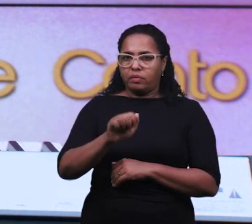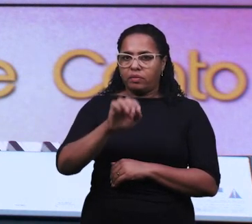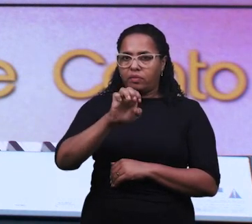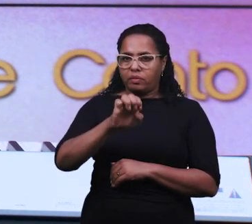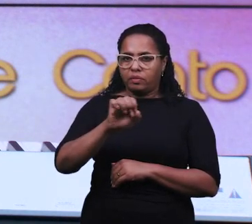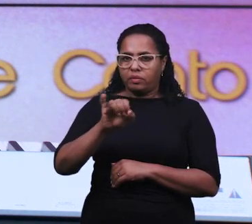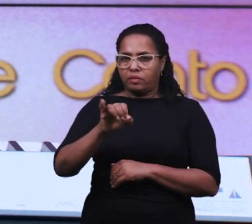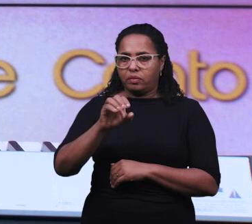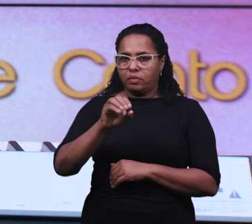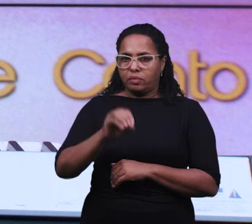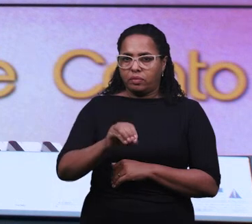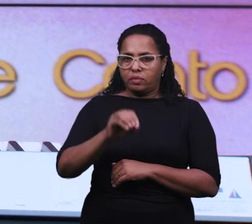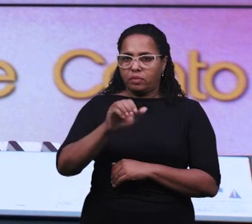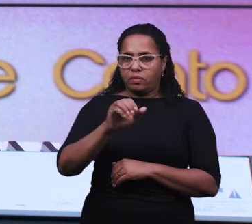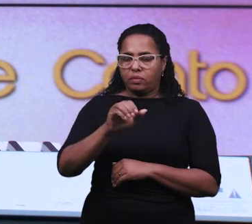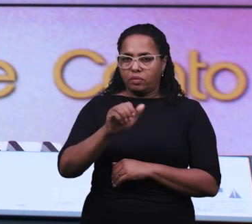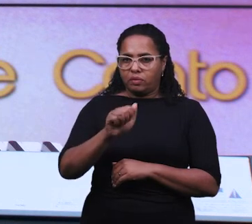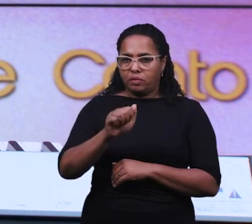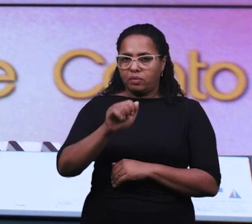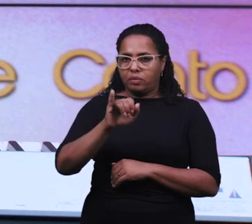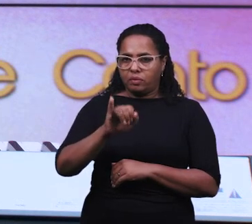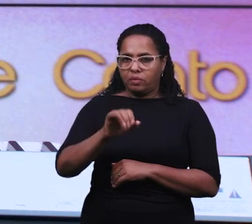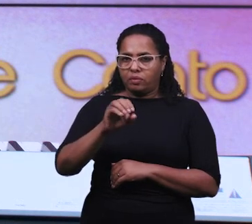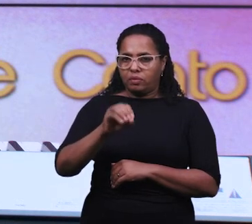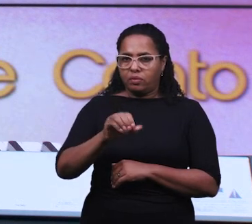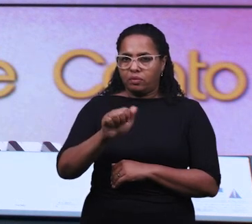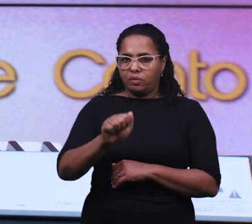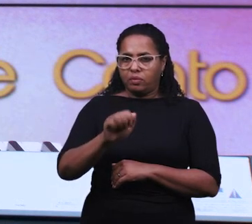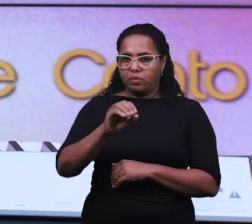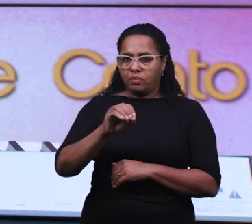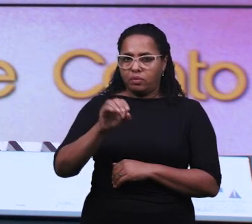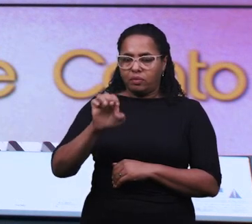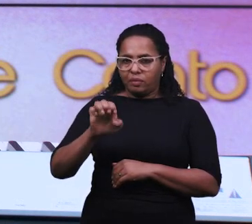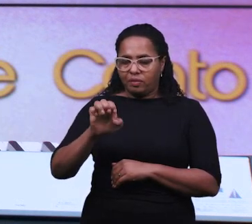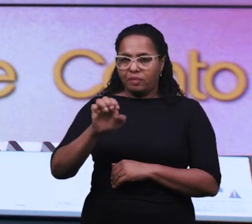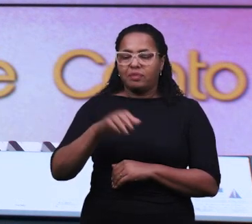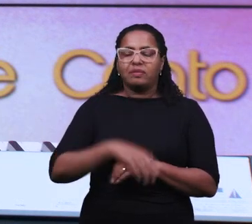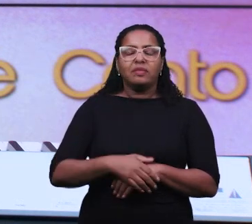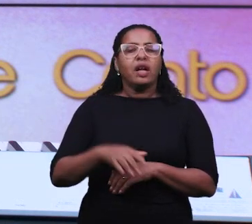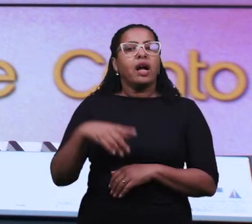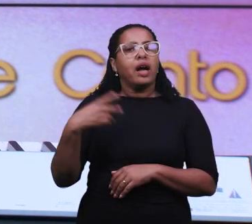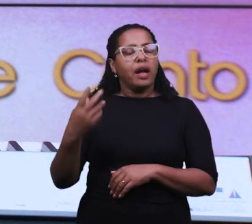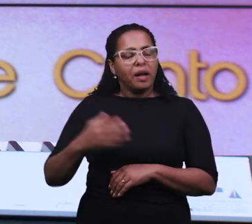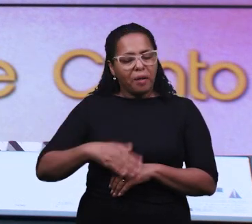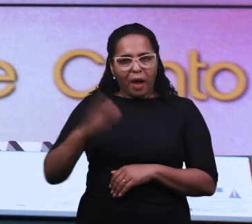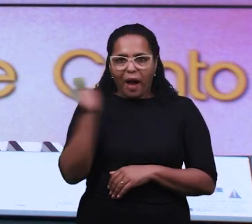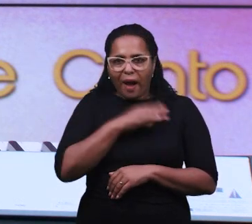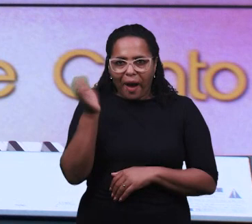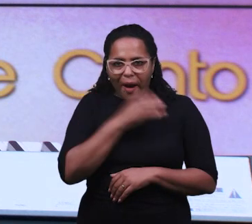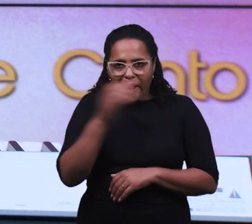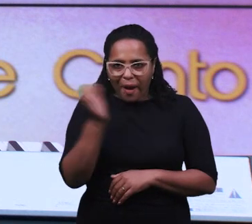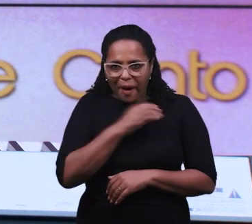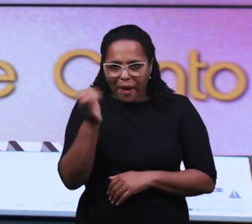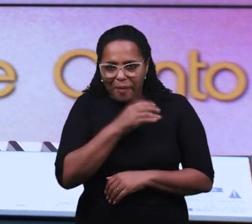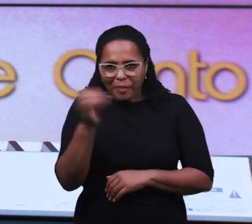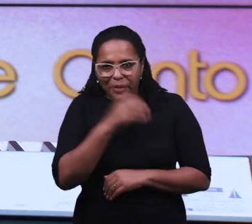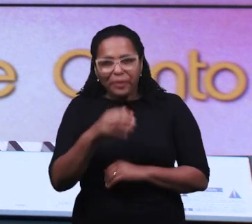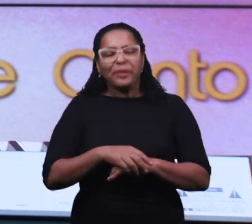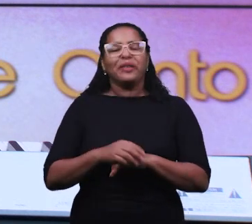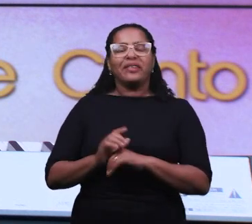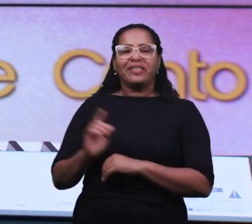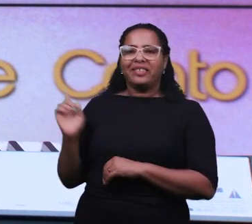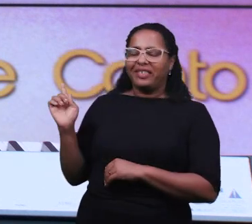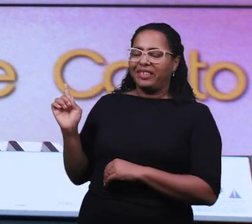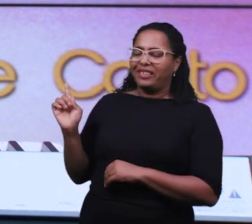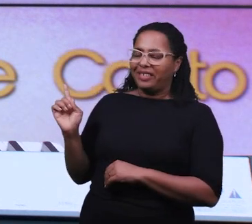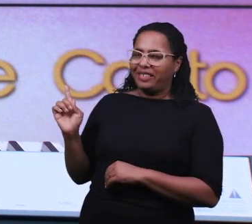O, A, O, E, I, O, A, O, E, I, O, A, O, E. Aumentamos o pulso. I, O, A, O,